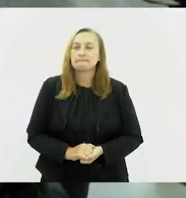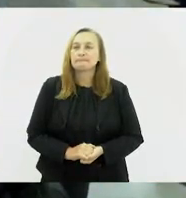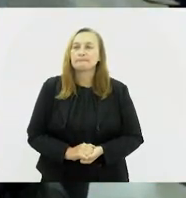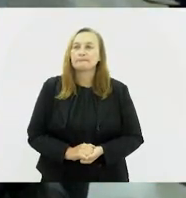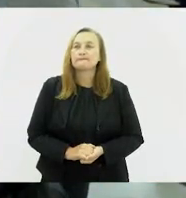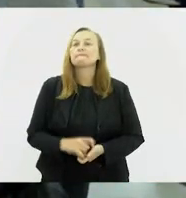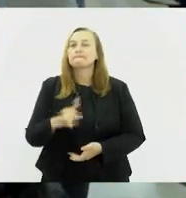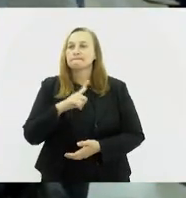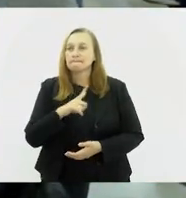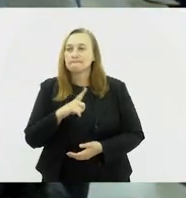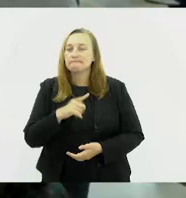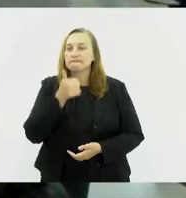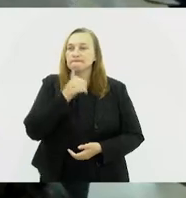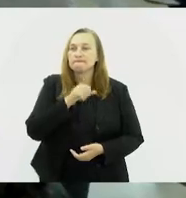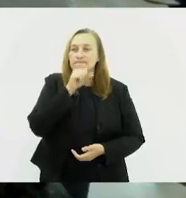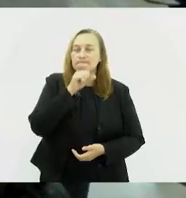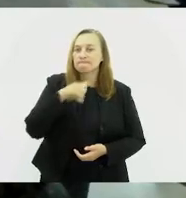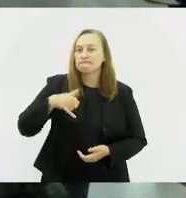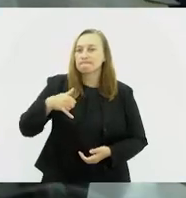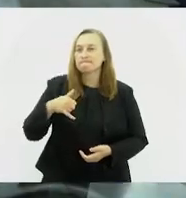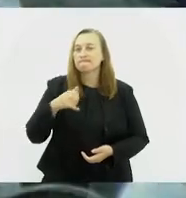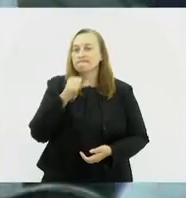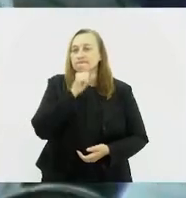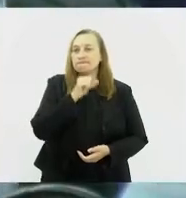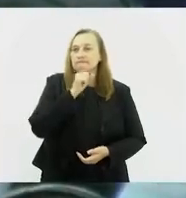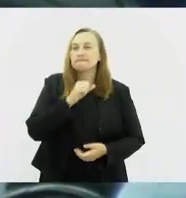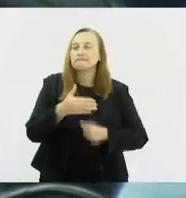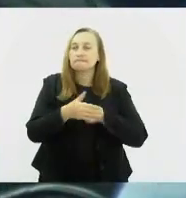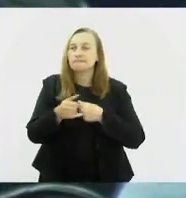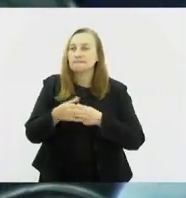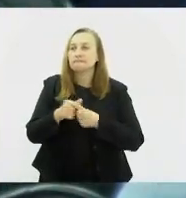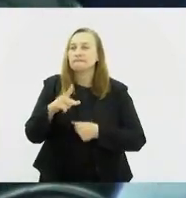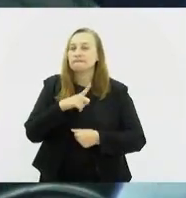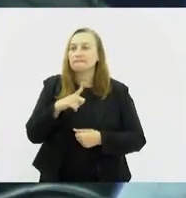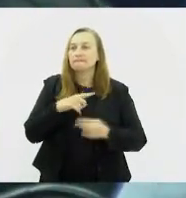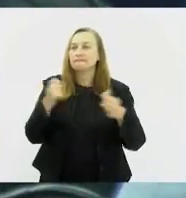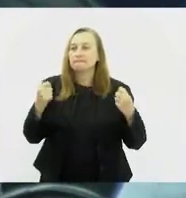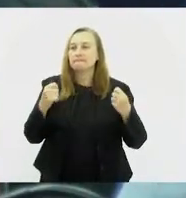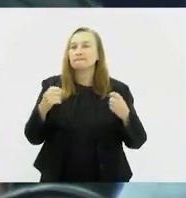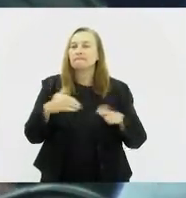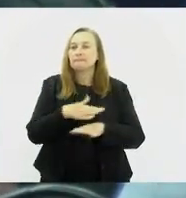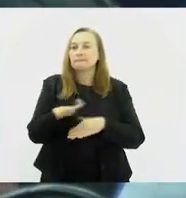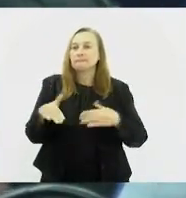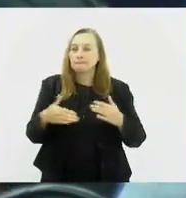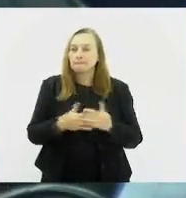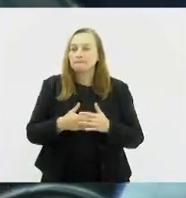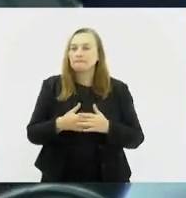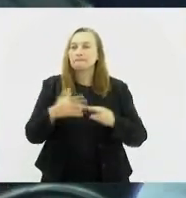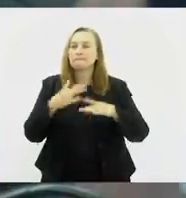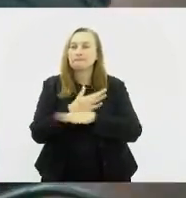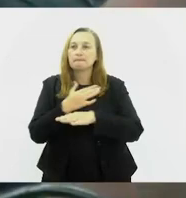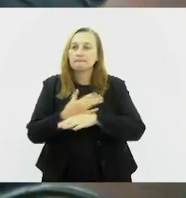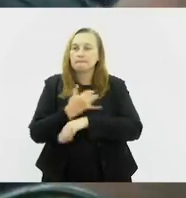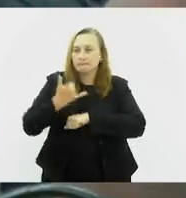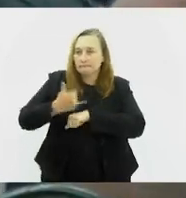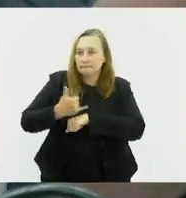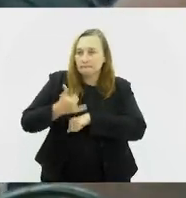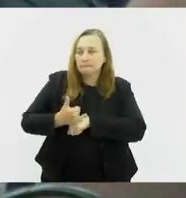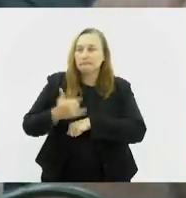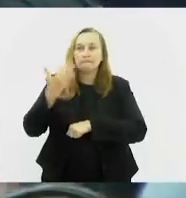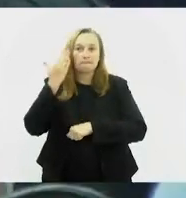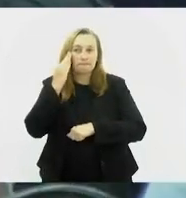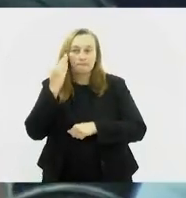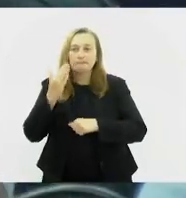Tenho a minha mãe idosa e tenho todo o carinho por ela. Espero que todos aqui da cidade de Volta Redonda também tenham carinho